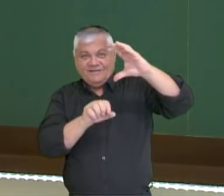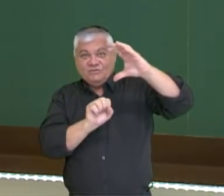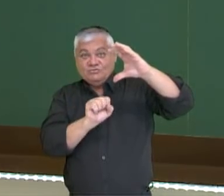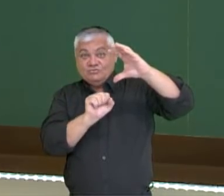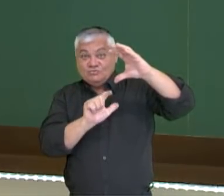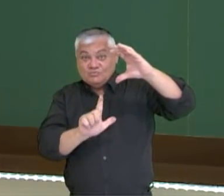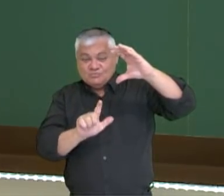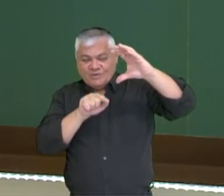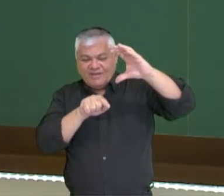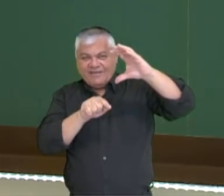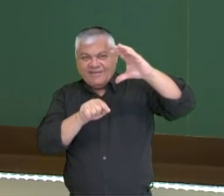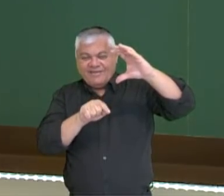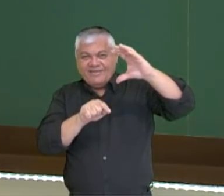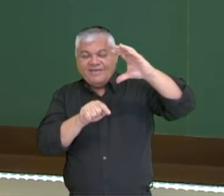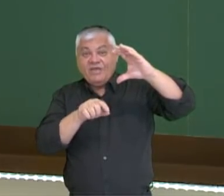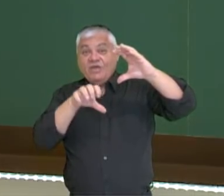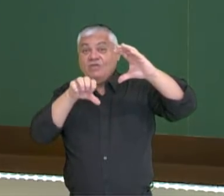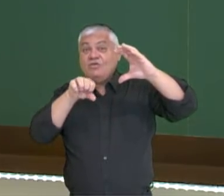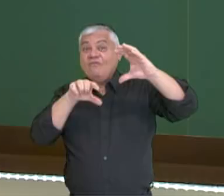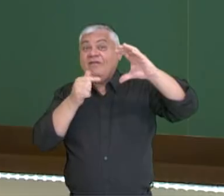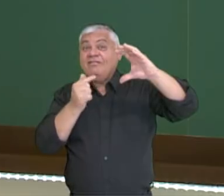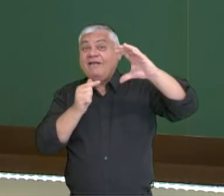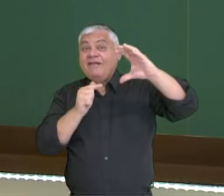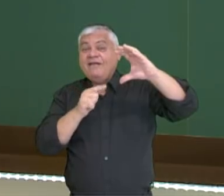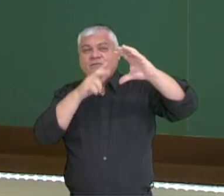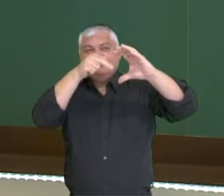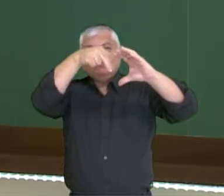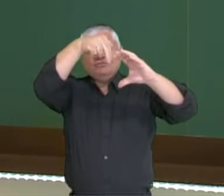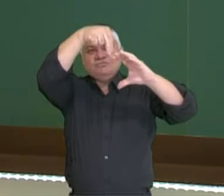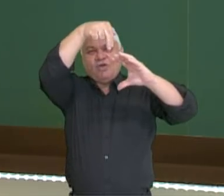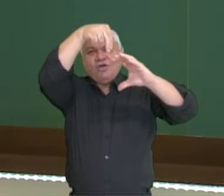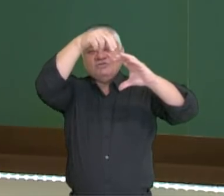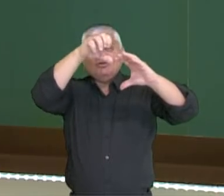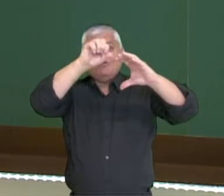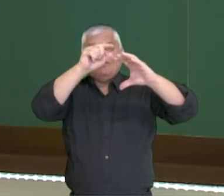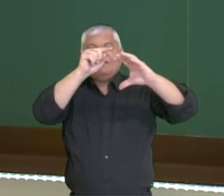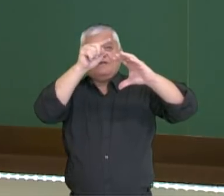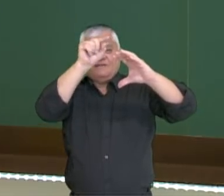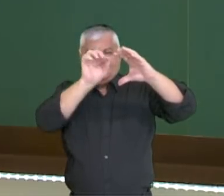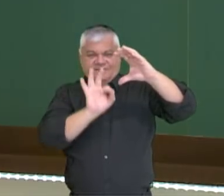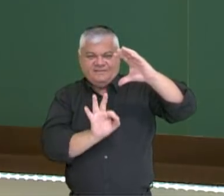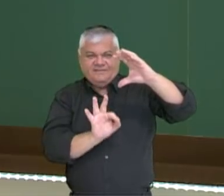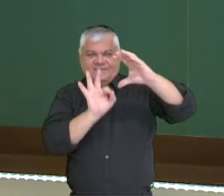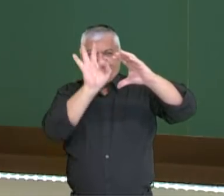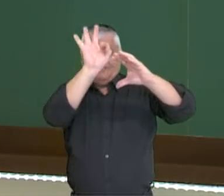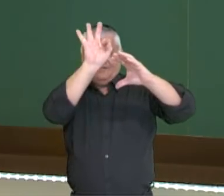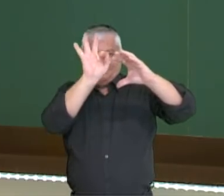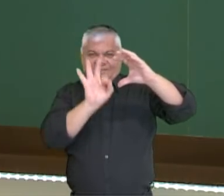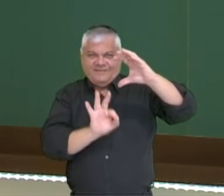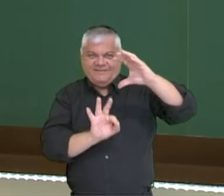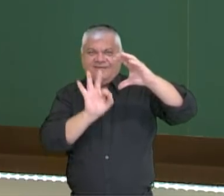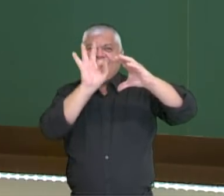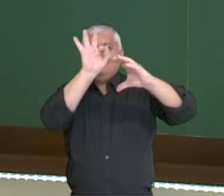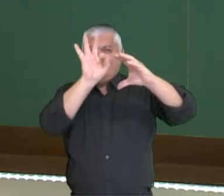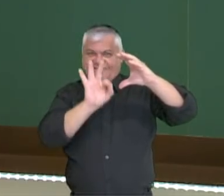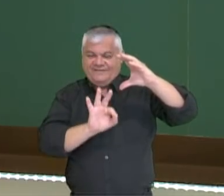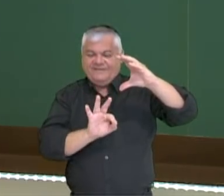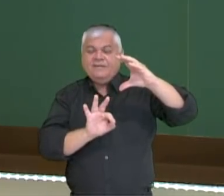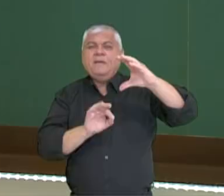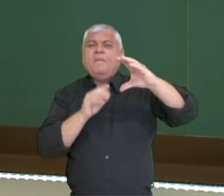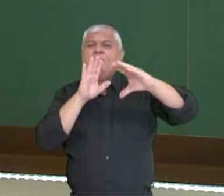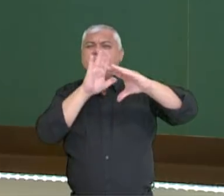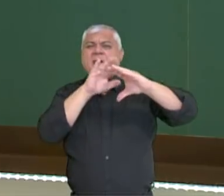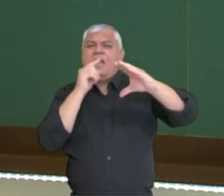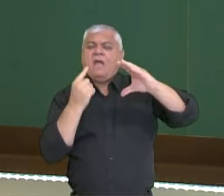para o norte de 90 graus. Então a gente diz que são as altas latitudes, né? Quanto